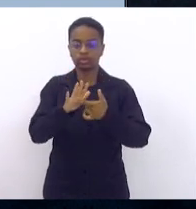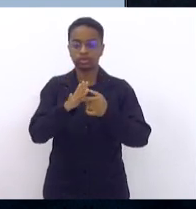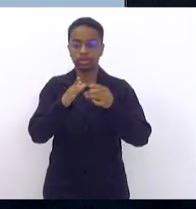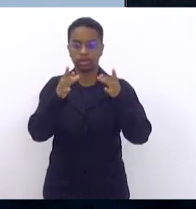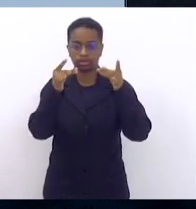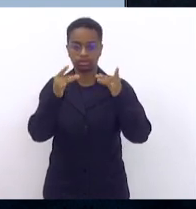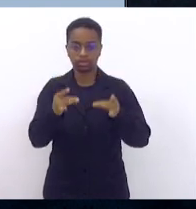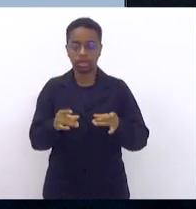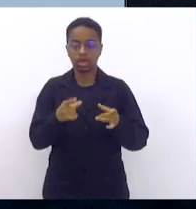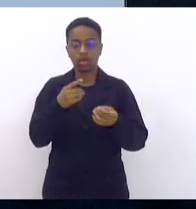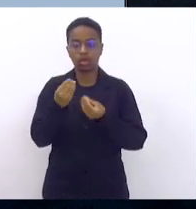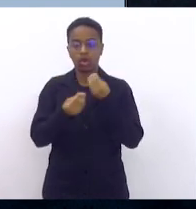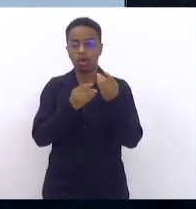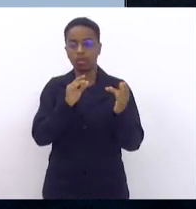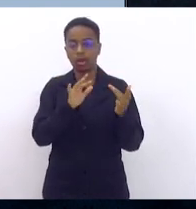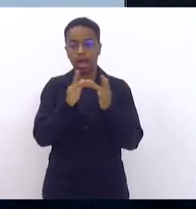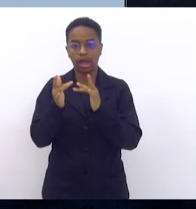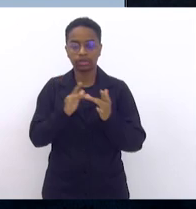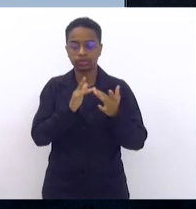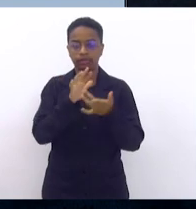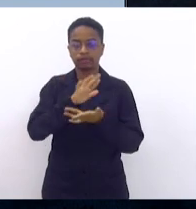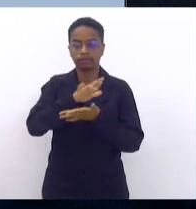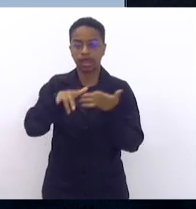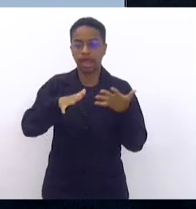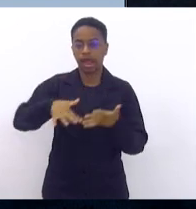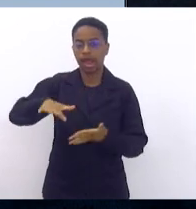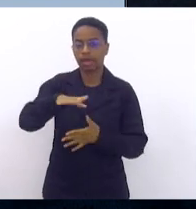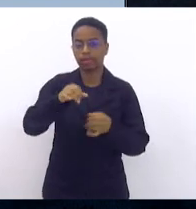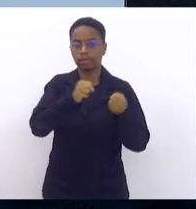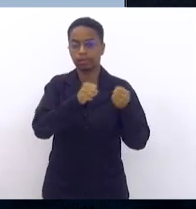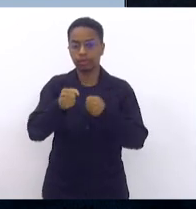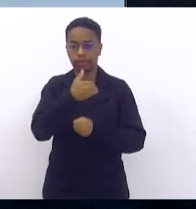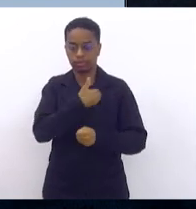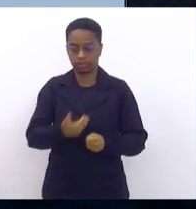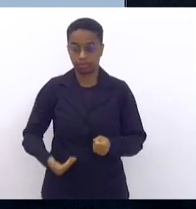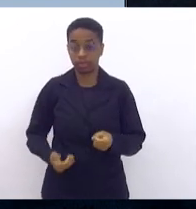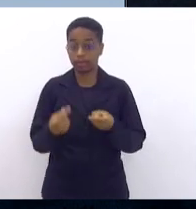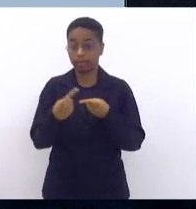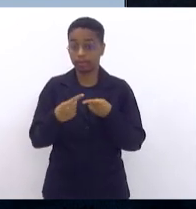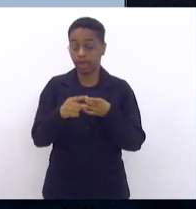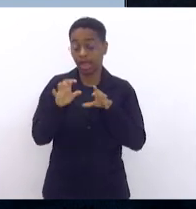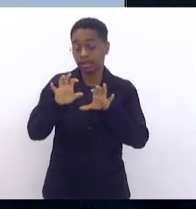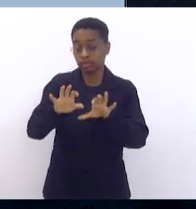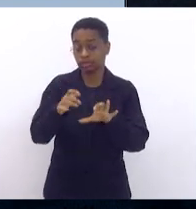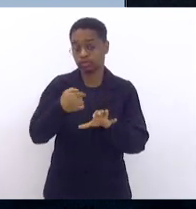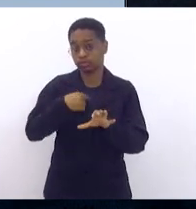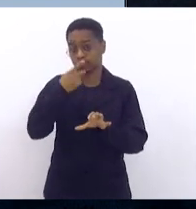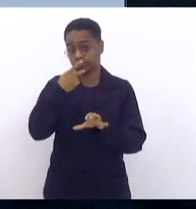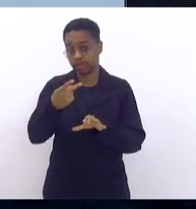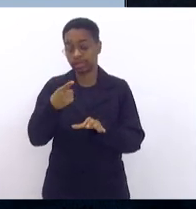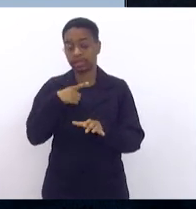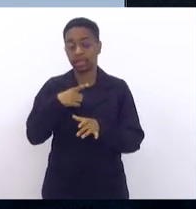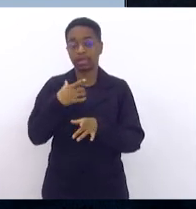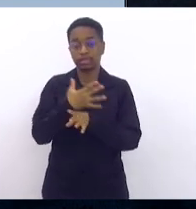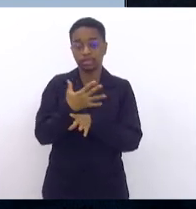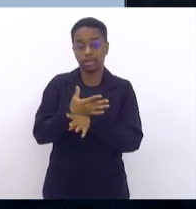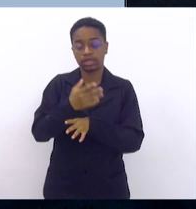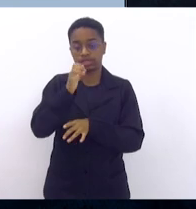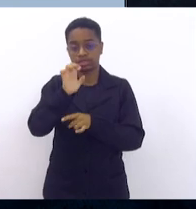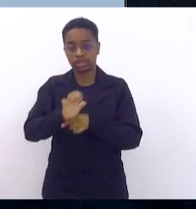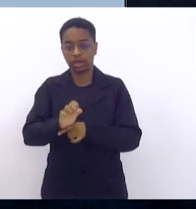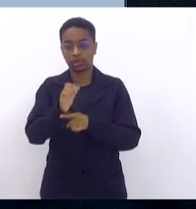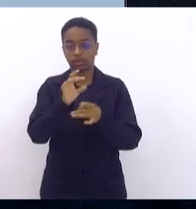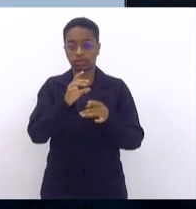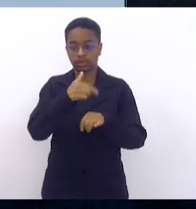a articulação entre os diferentes esferas do poder público né porque é isso que eu tô falando município estado União